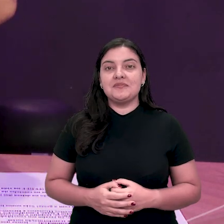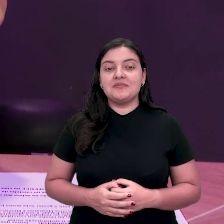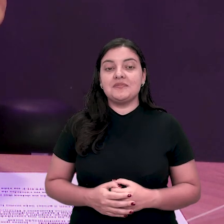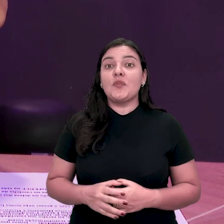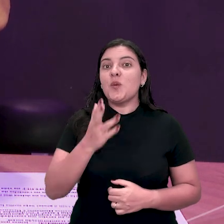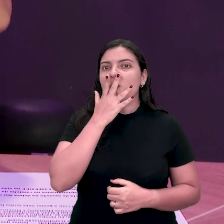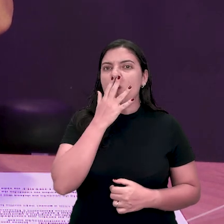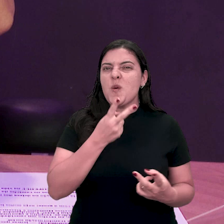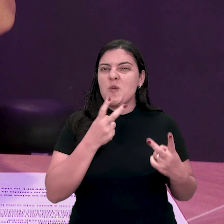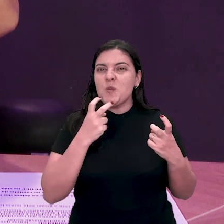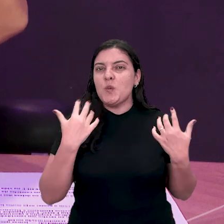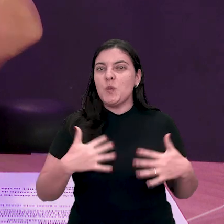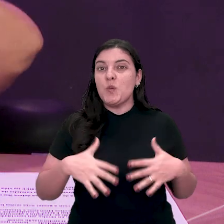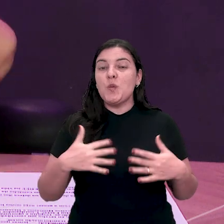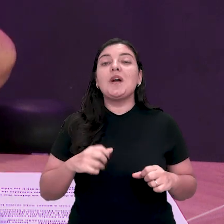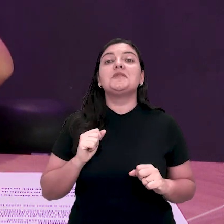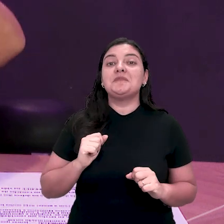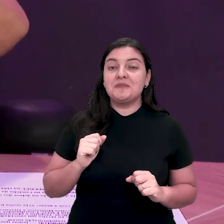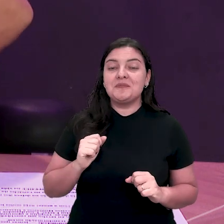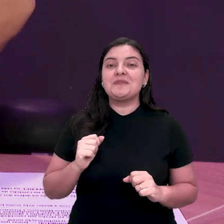Ó a cor.